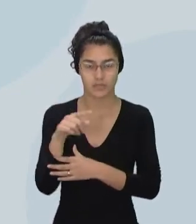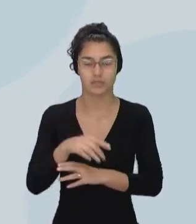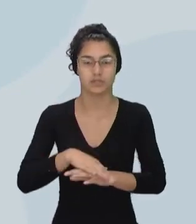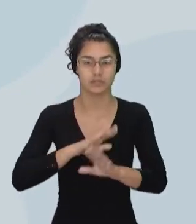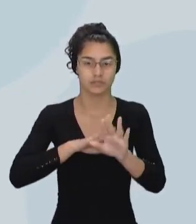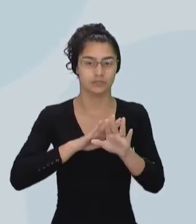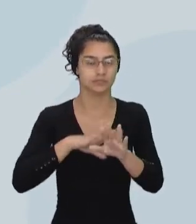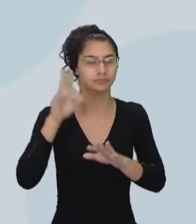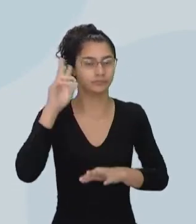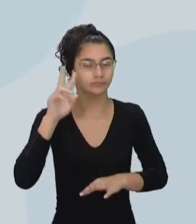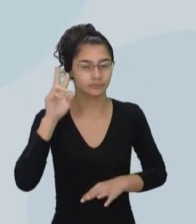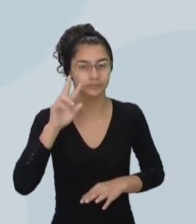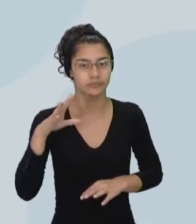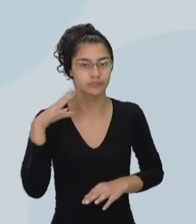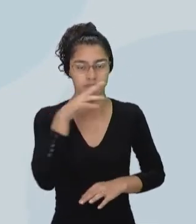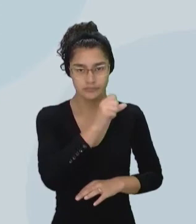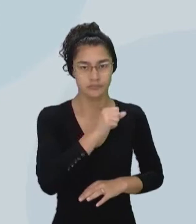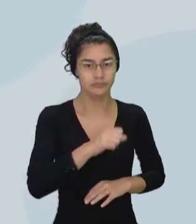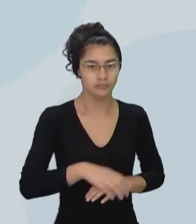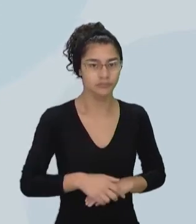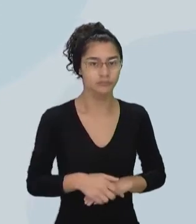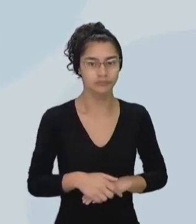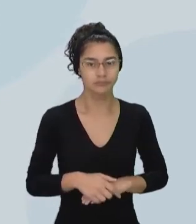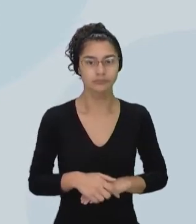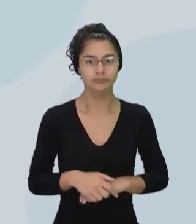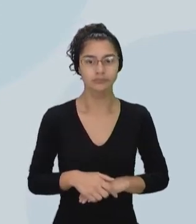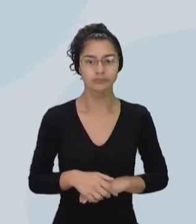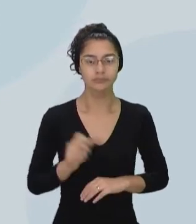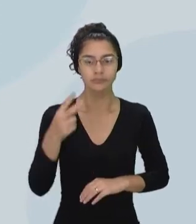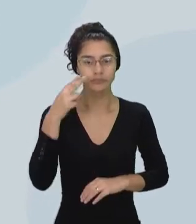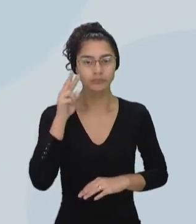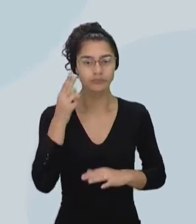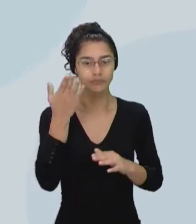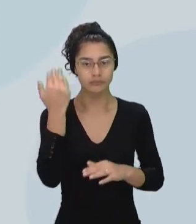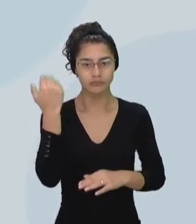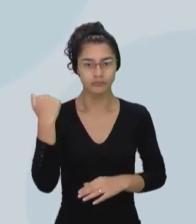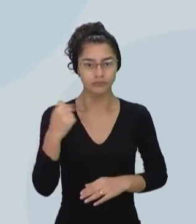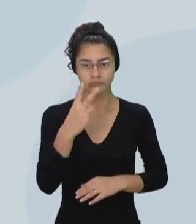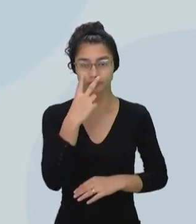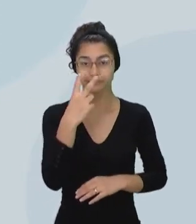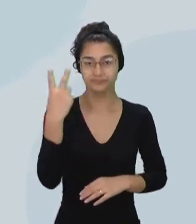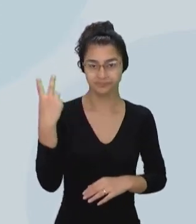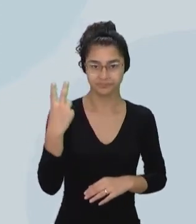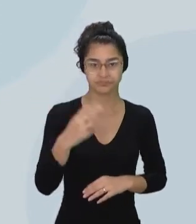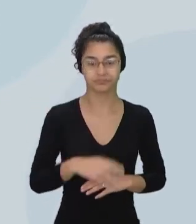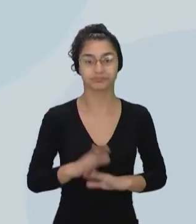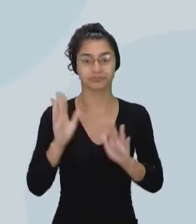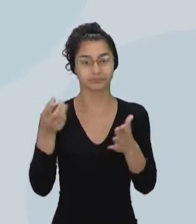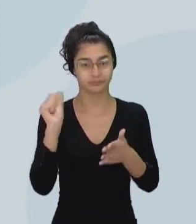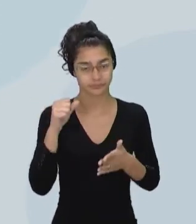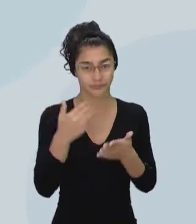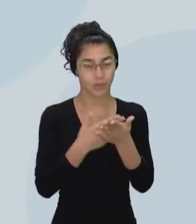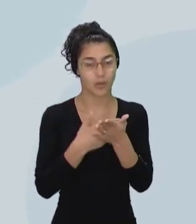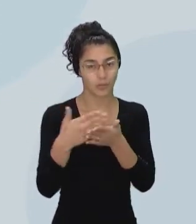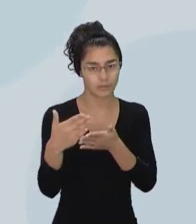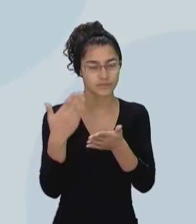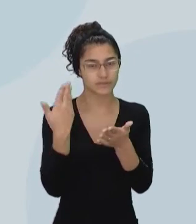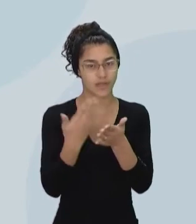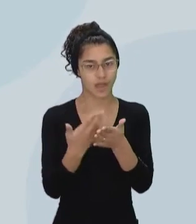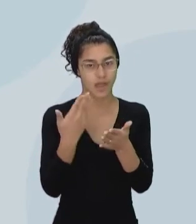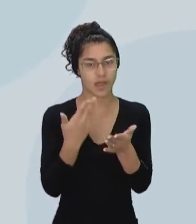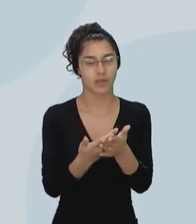aí, né, uma retrospectiva, né? Relembramos o que vimos anteriormente. Agora sim, vamos